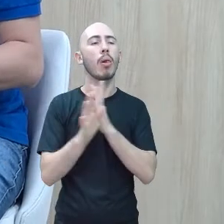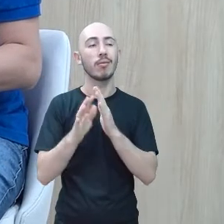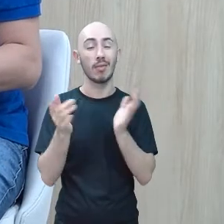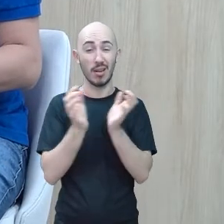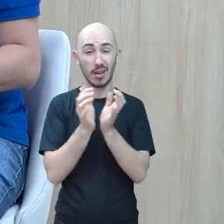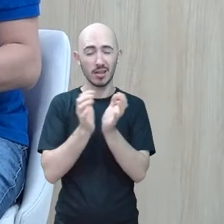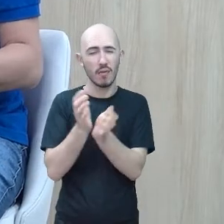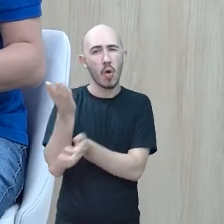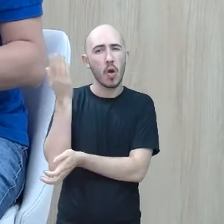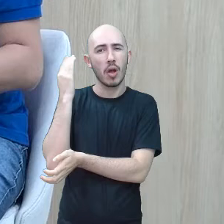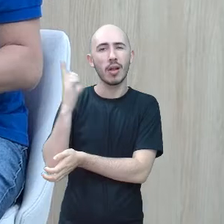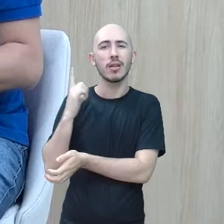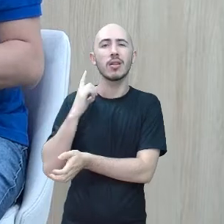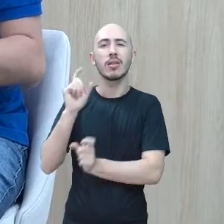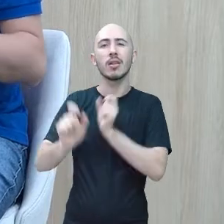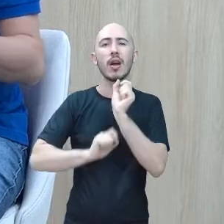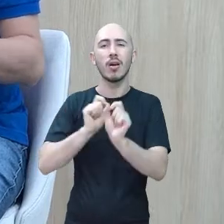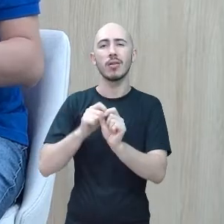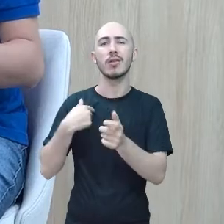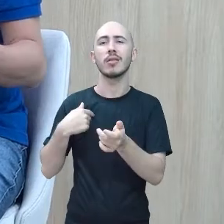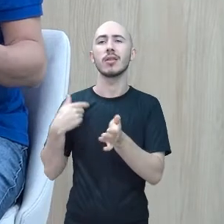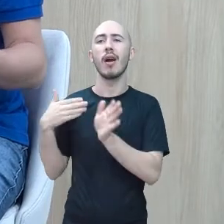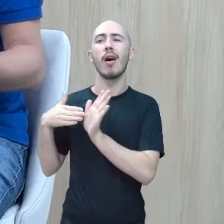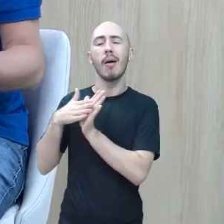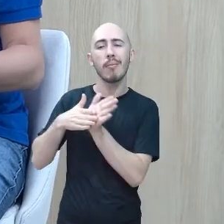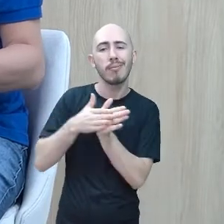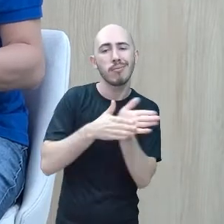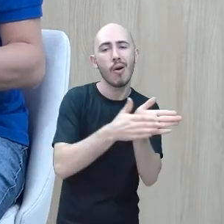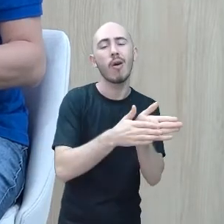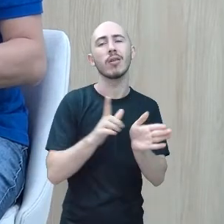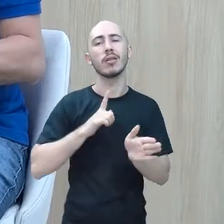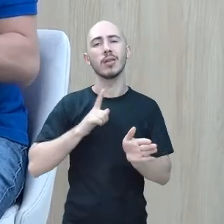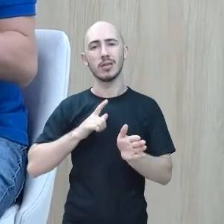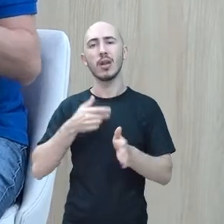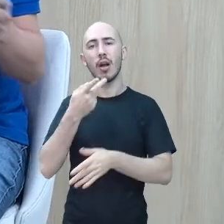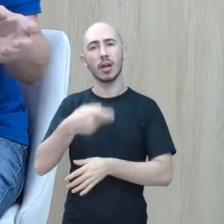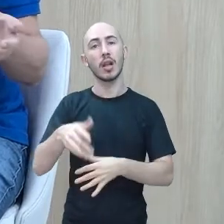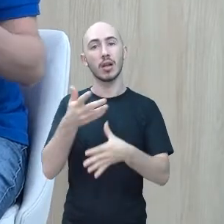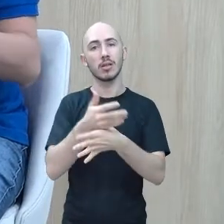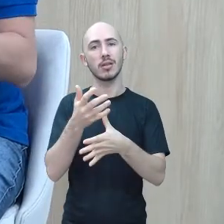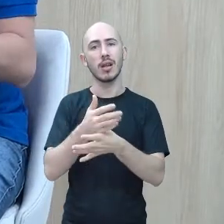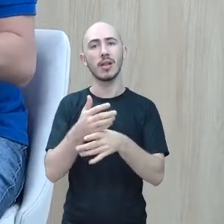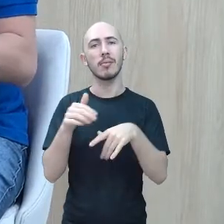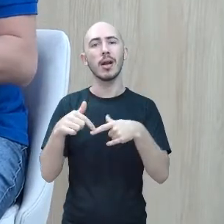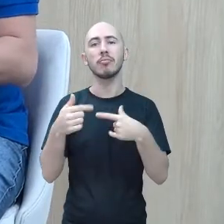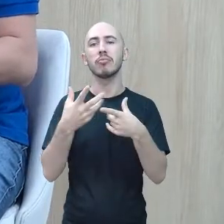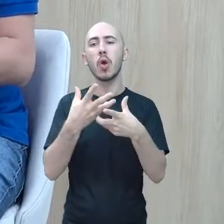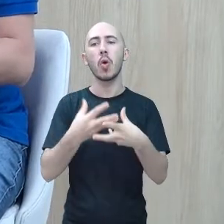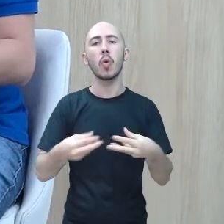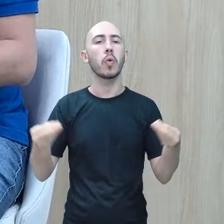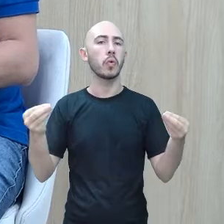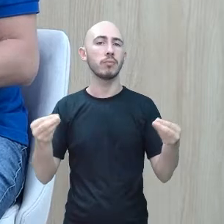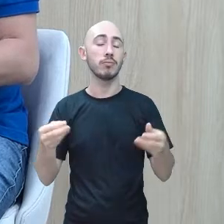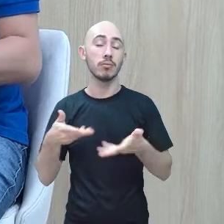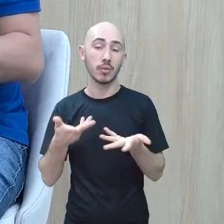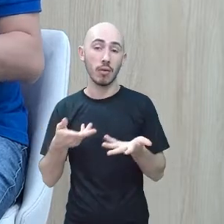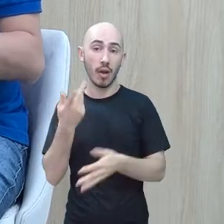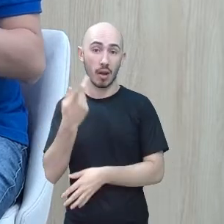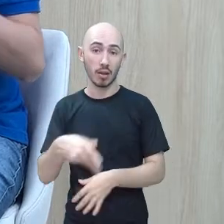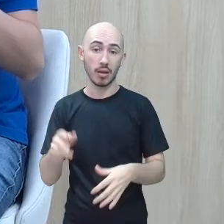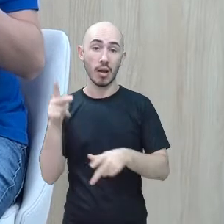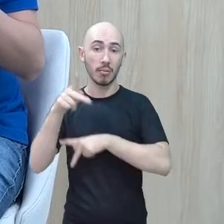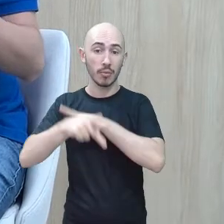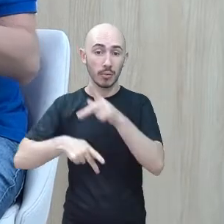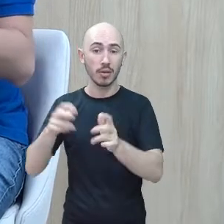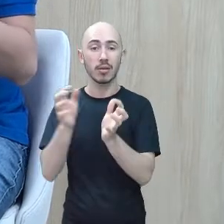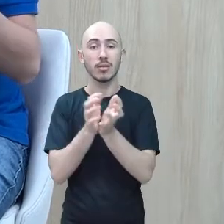malha ferroviária, né, no passado, de bondes, de trem urbano, e que foram desconstruídas, né? E hoje a população do Recife, ela, né,